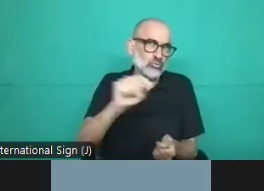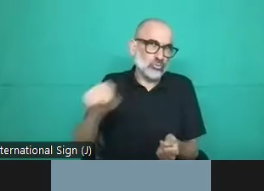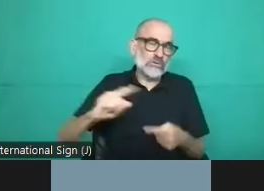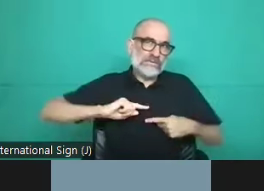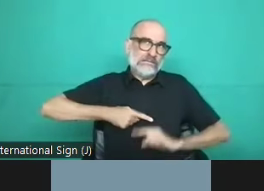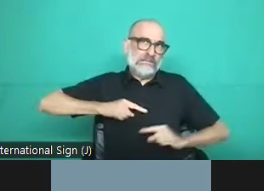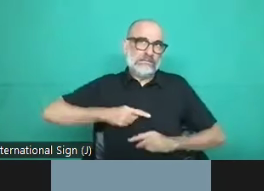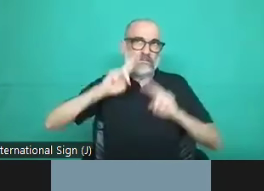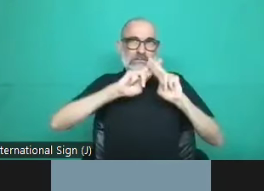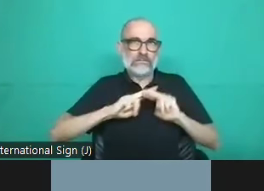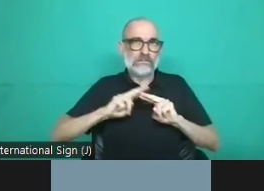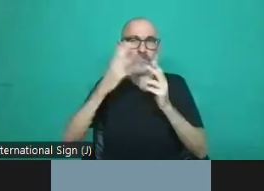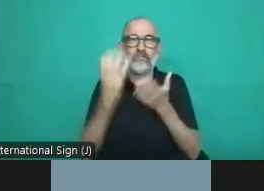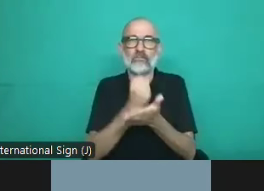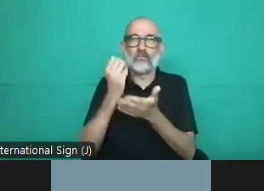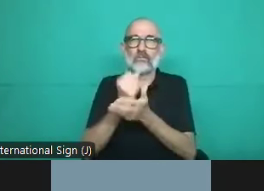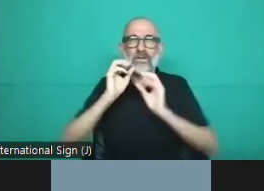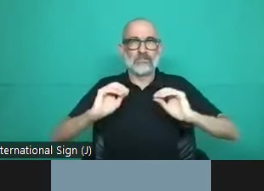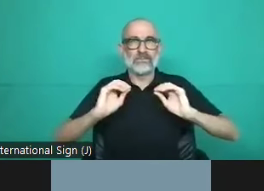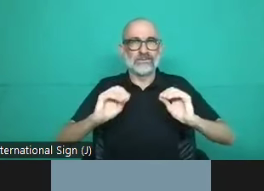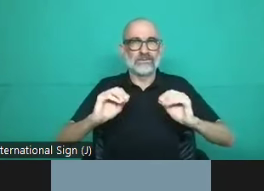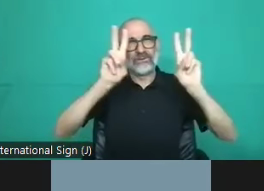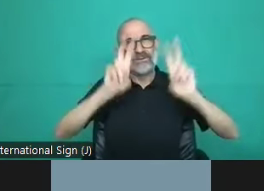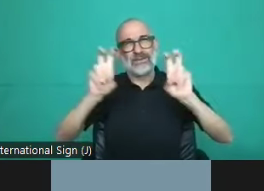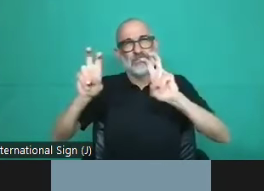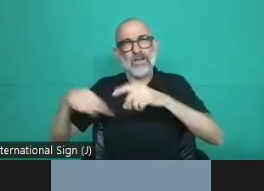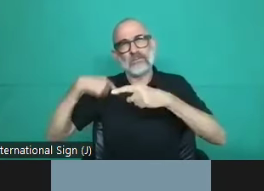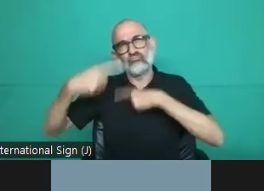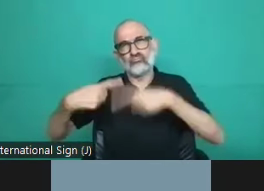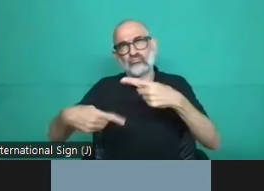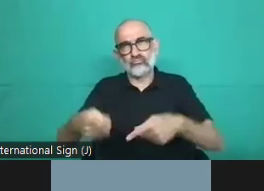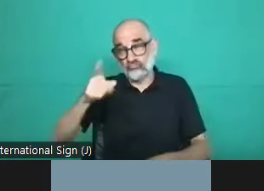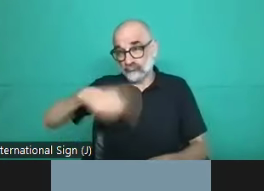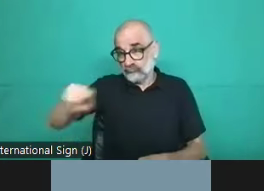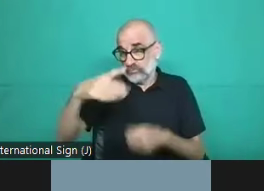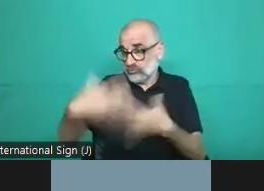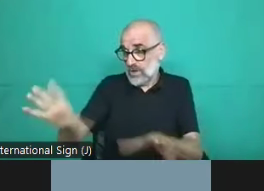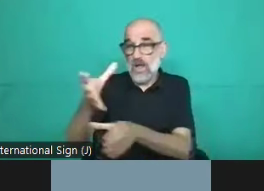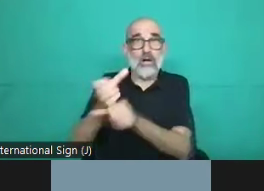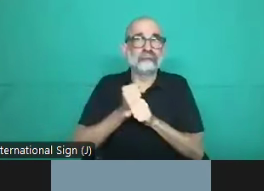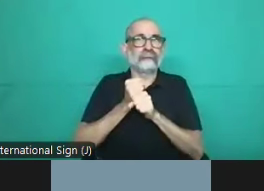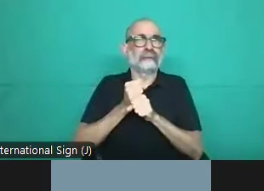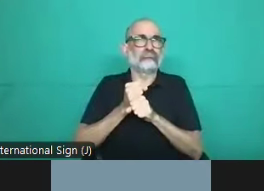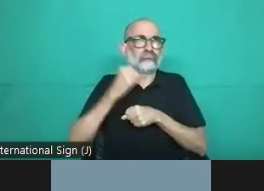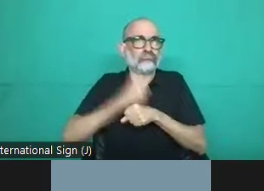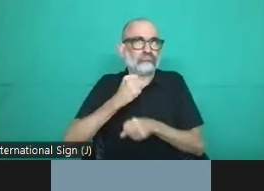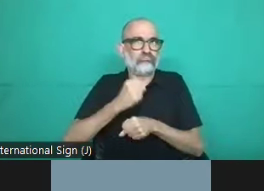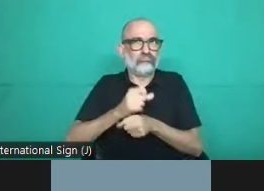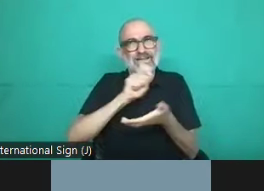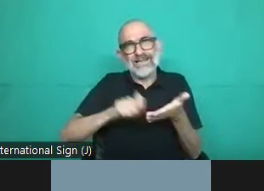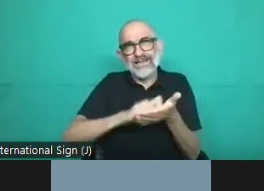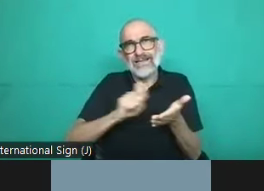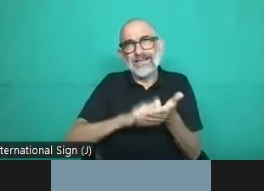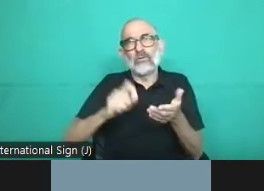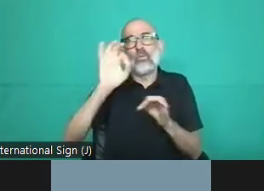ou somente pelos vídeos, mas com um debriefing adequado ajuda muito para melhorar a prática.